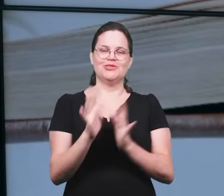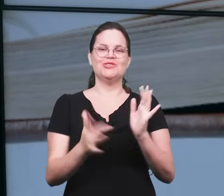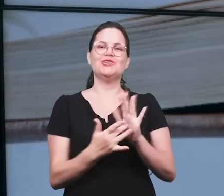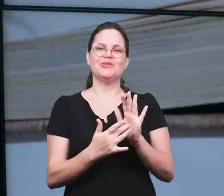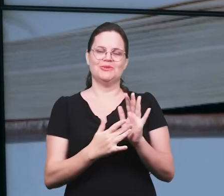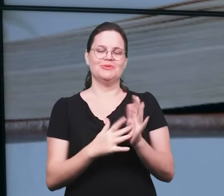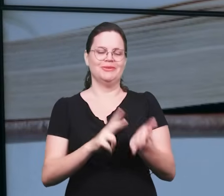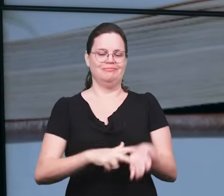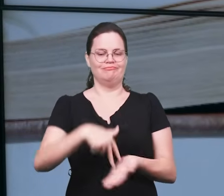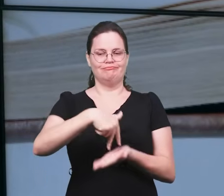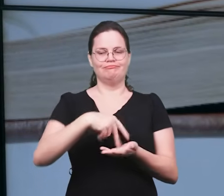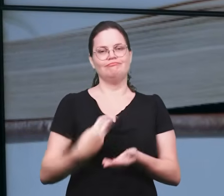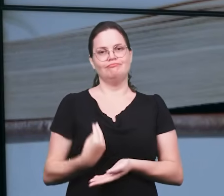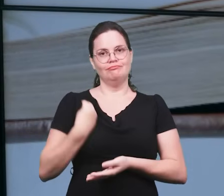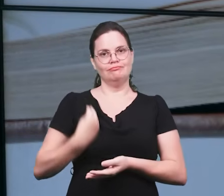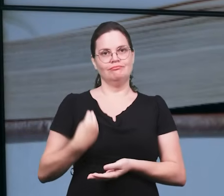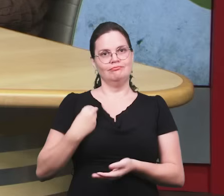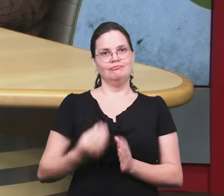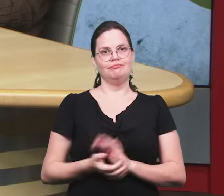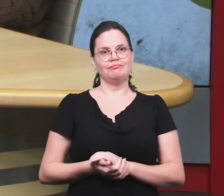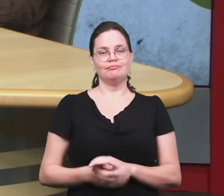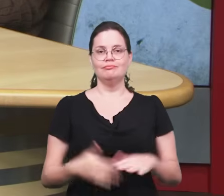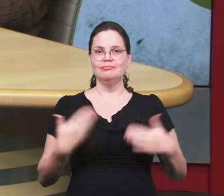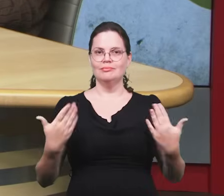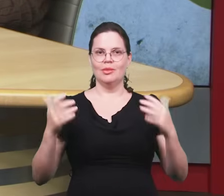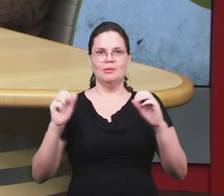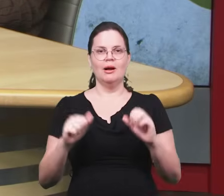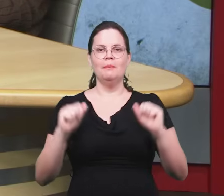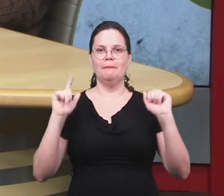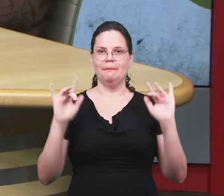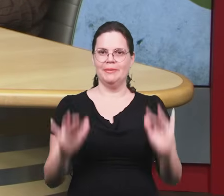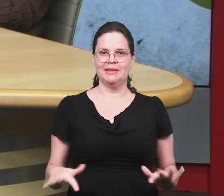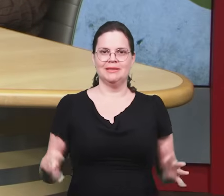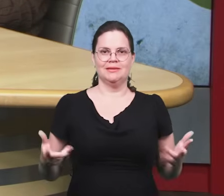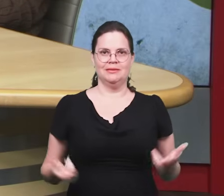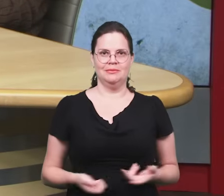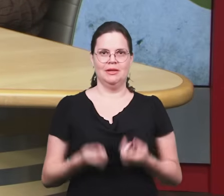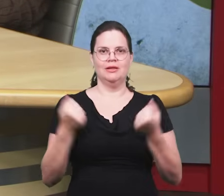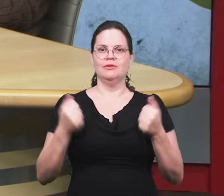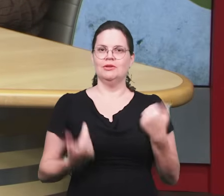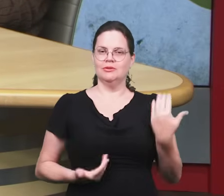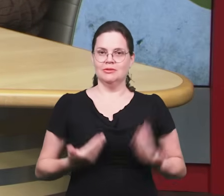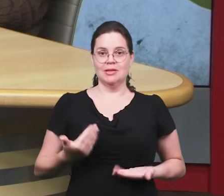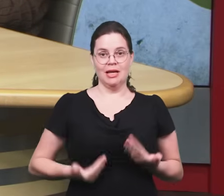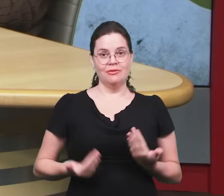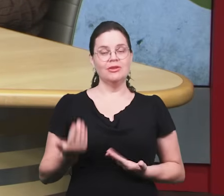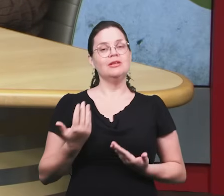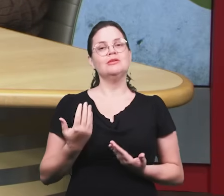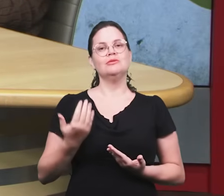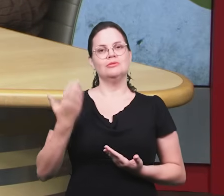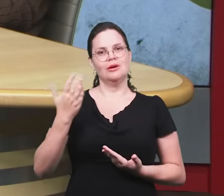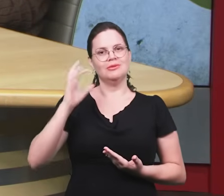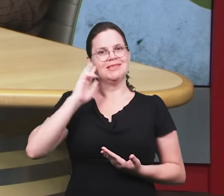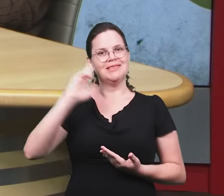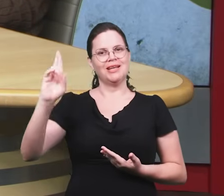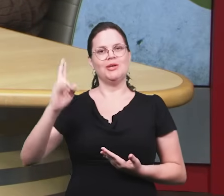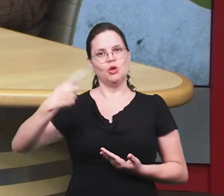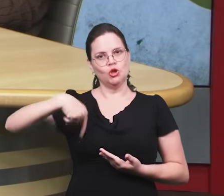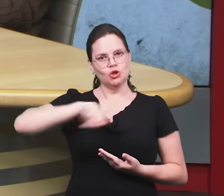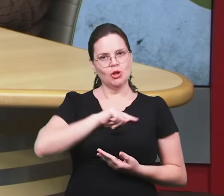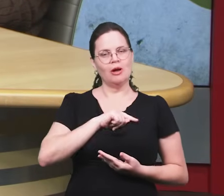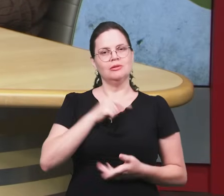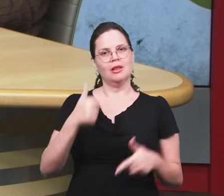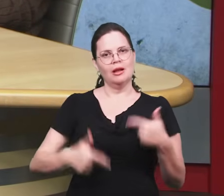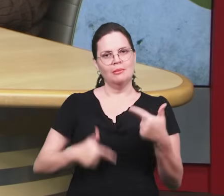Jesus ressuscitou. Então, é uma bênção maravilhosa, né? O serviço na casa do Senhor é um privilégio para nós.